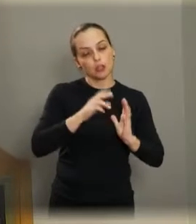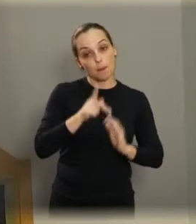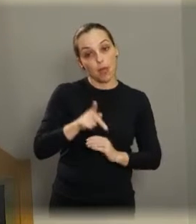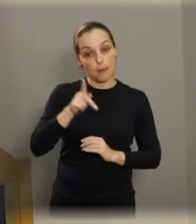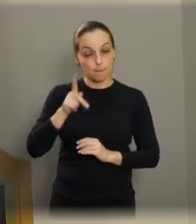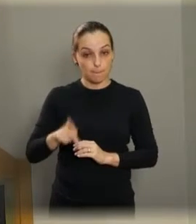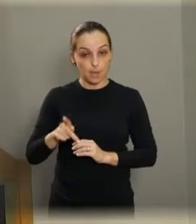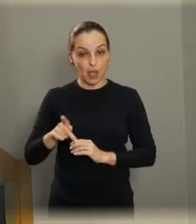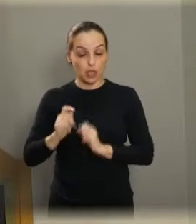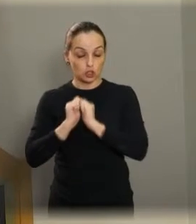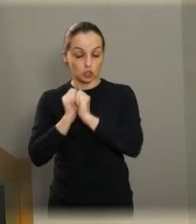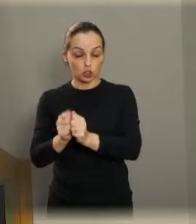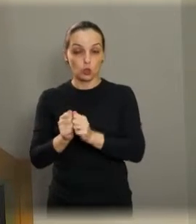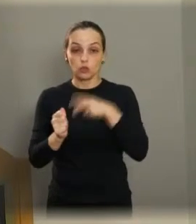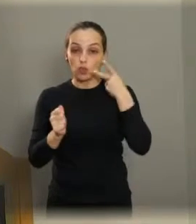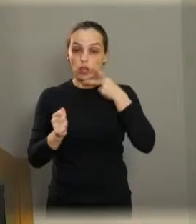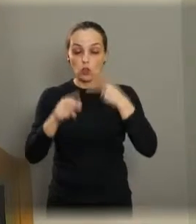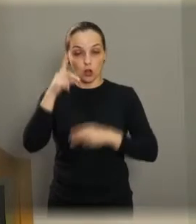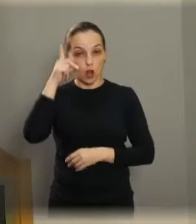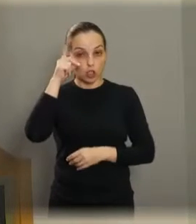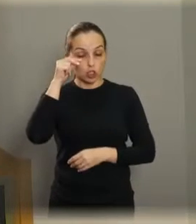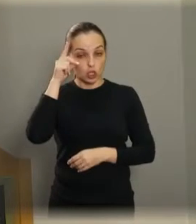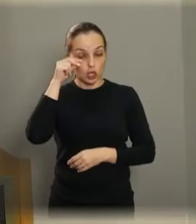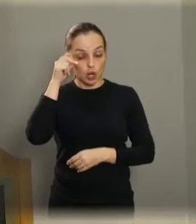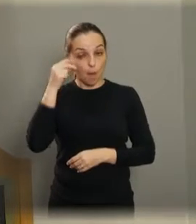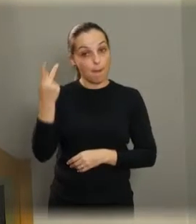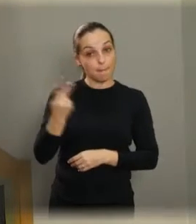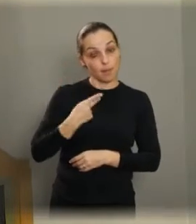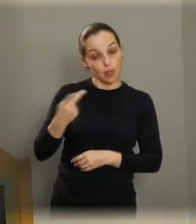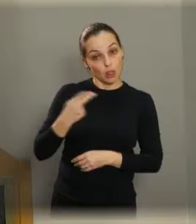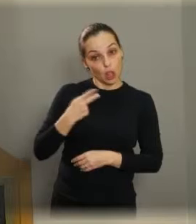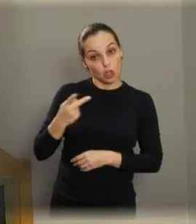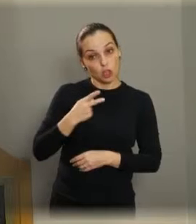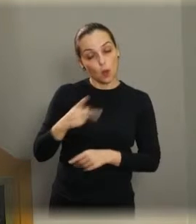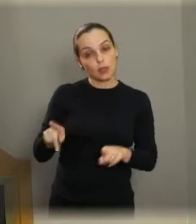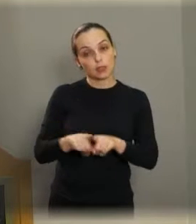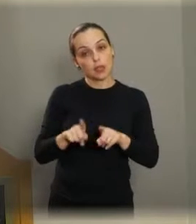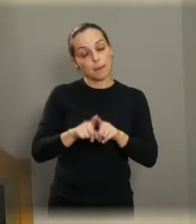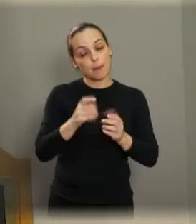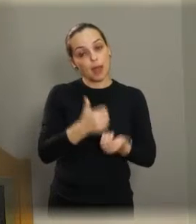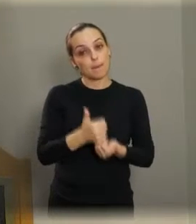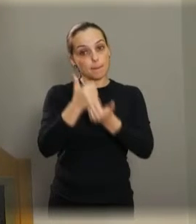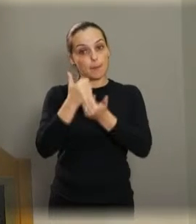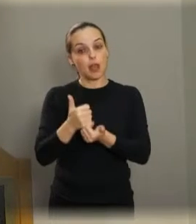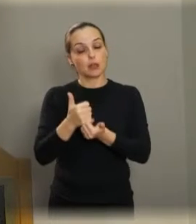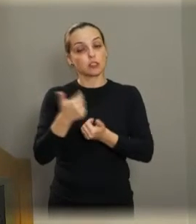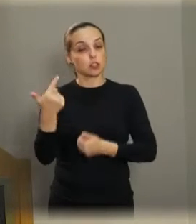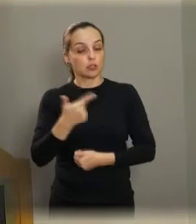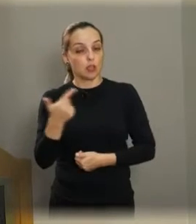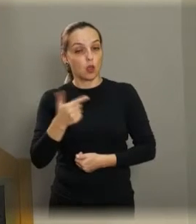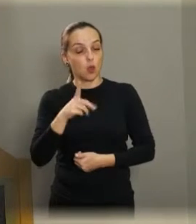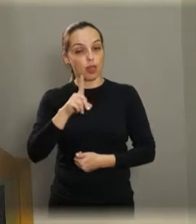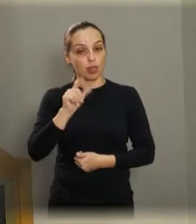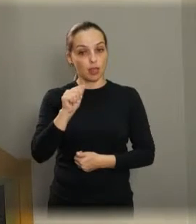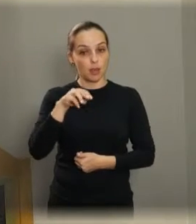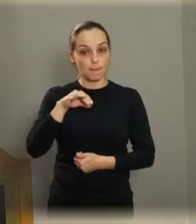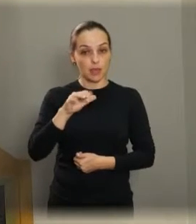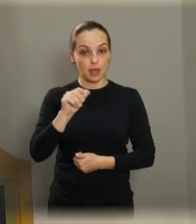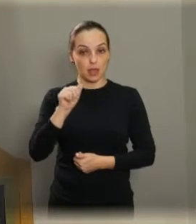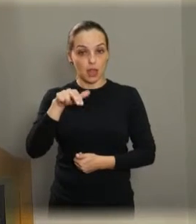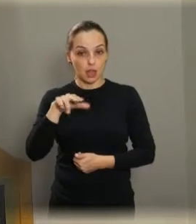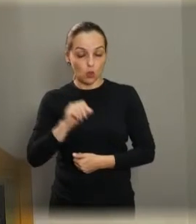mim e pela pela vereadora Juliana damus também o nosso vice-prefeito daniano estivermos o